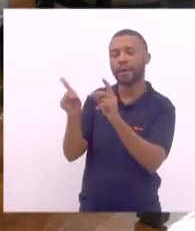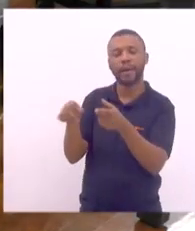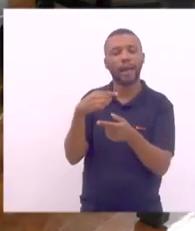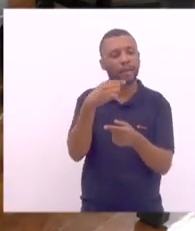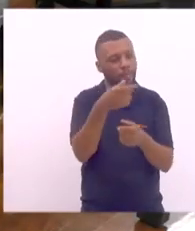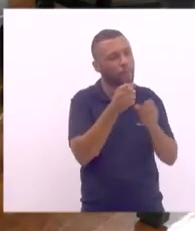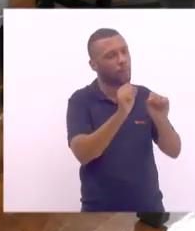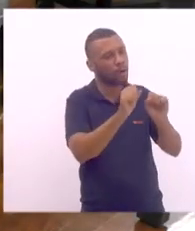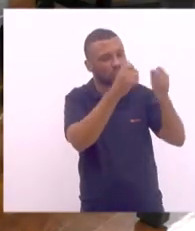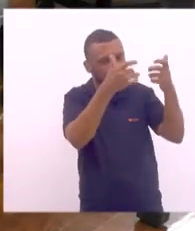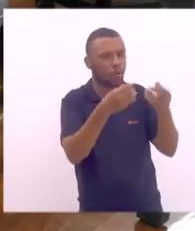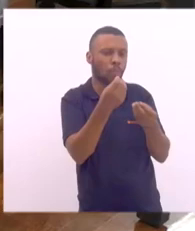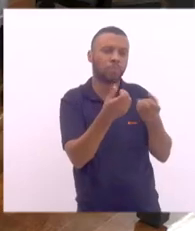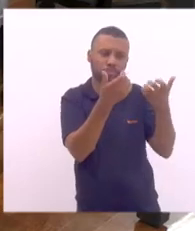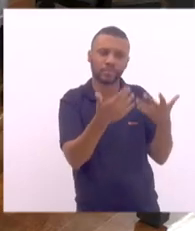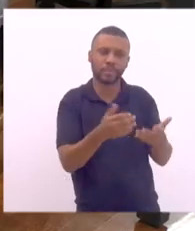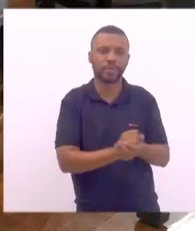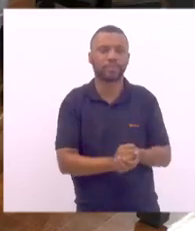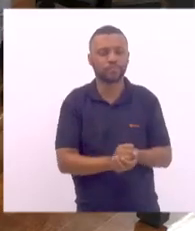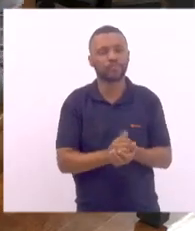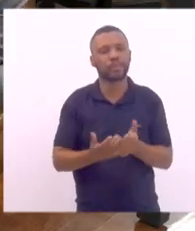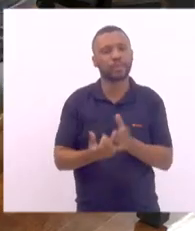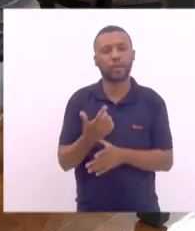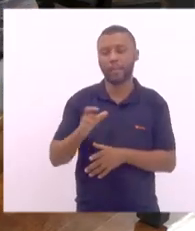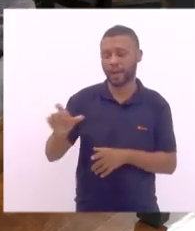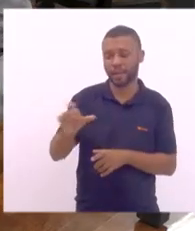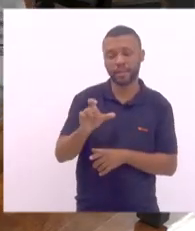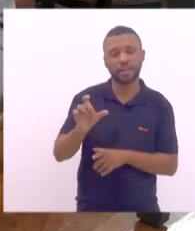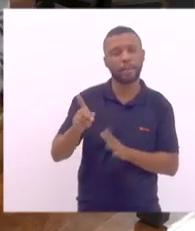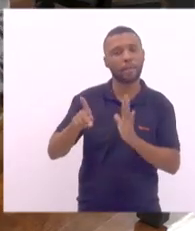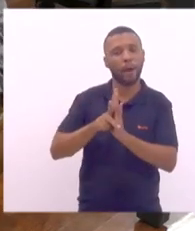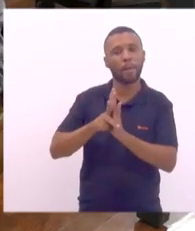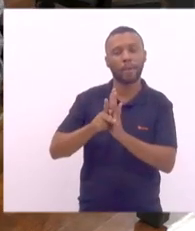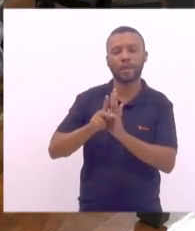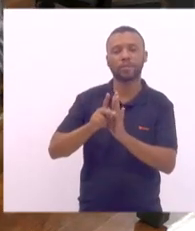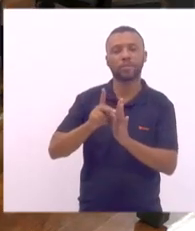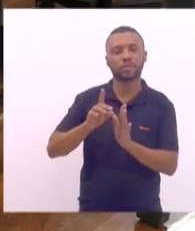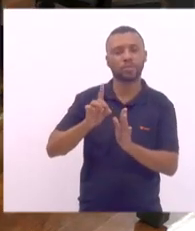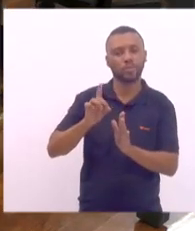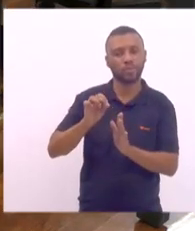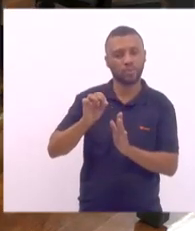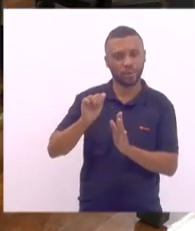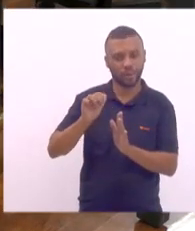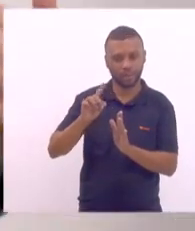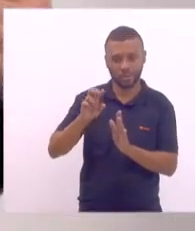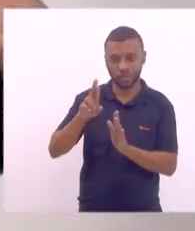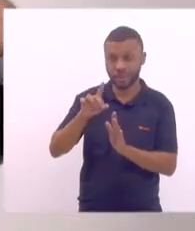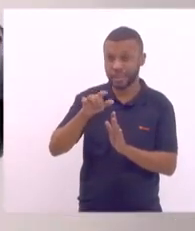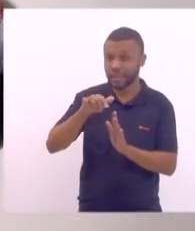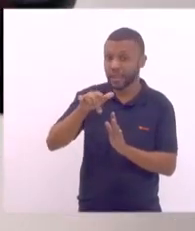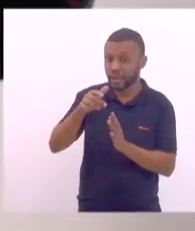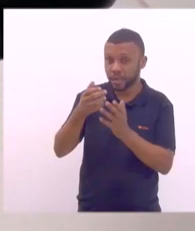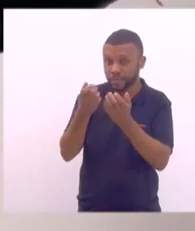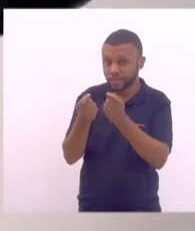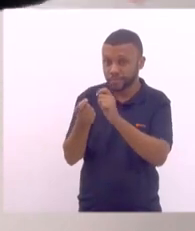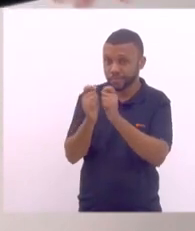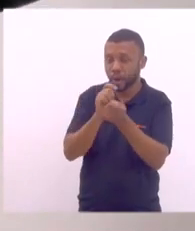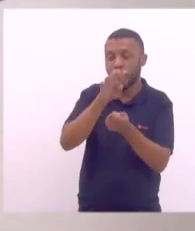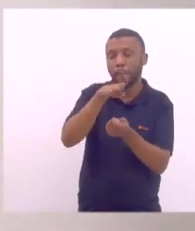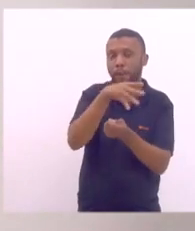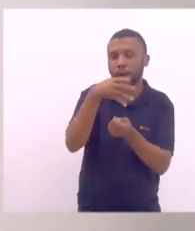poderá fazer como eu falei aqui. Cria uma carteirinha do doador, que essa carteirinha, quem aderir a um